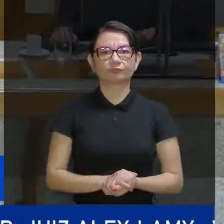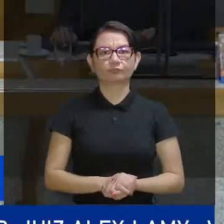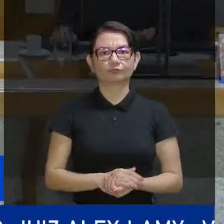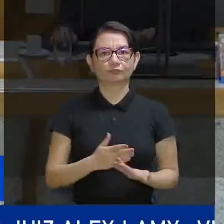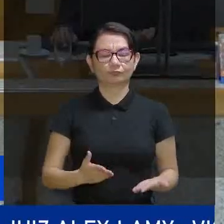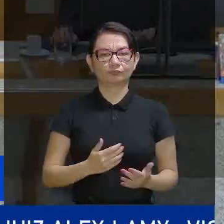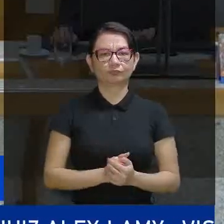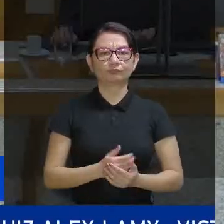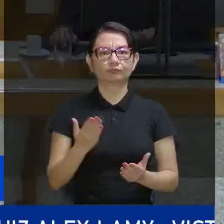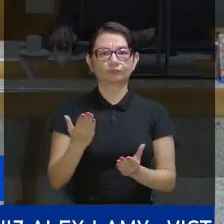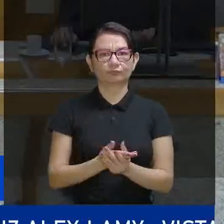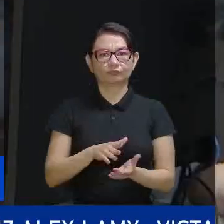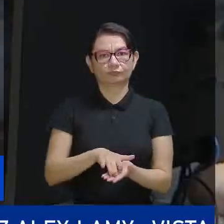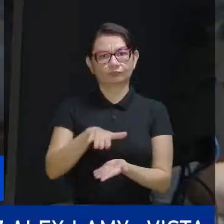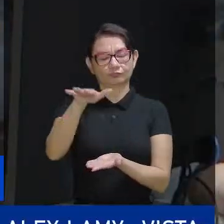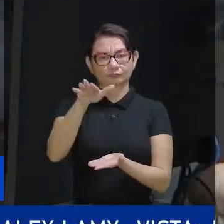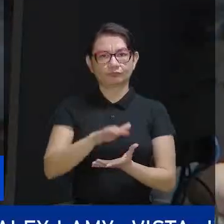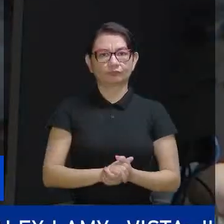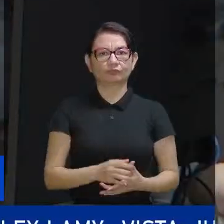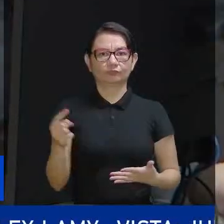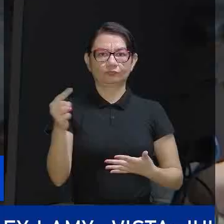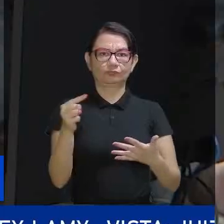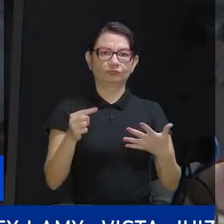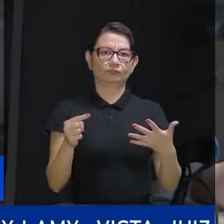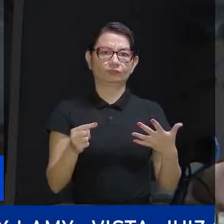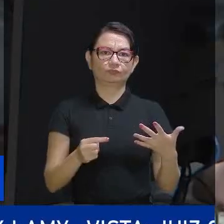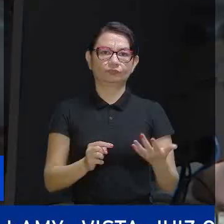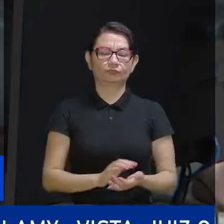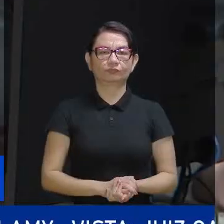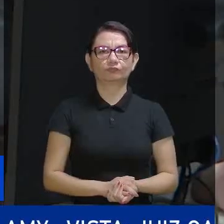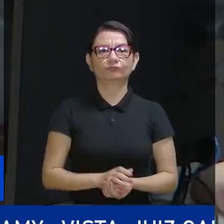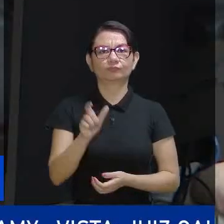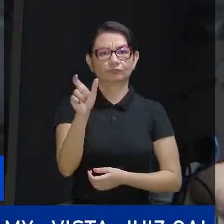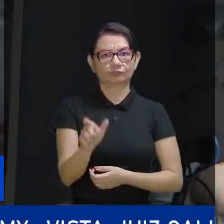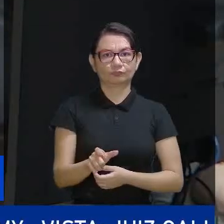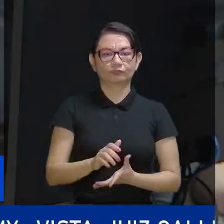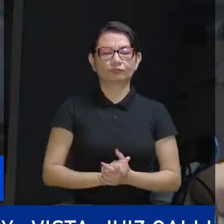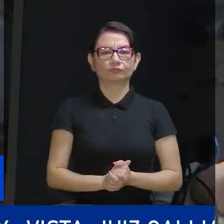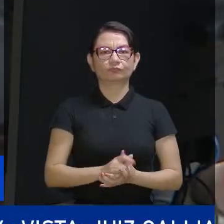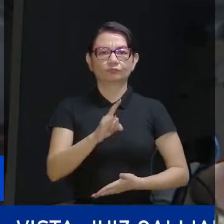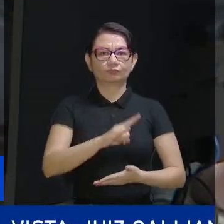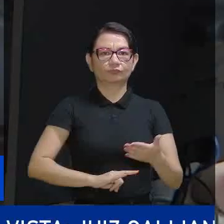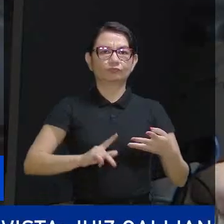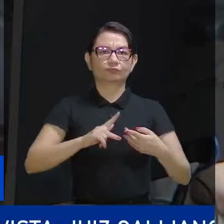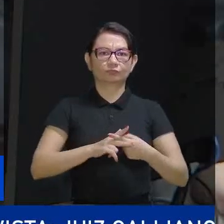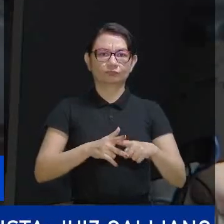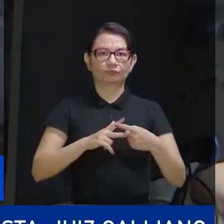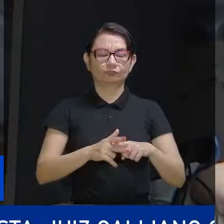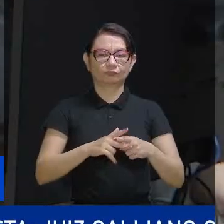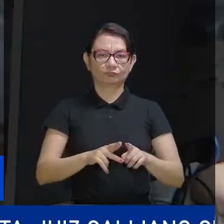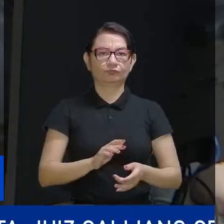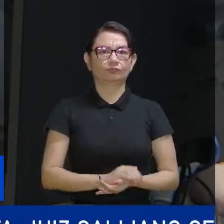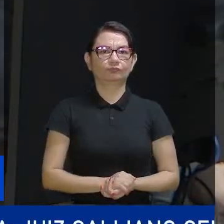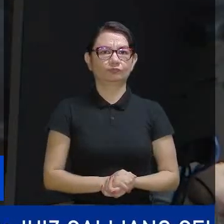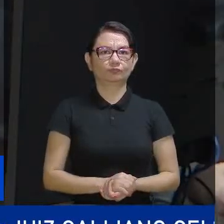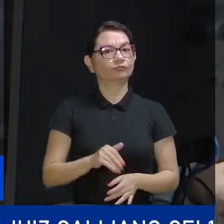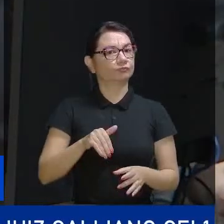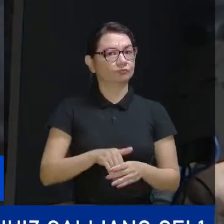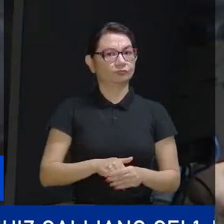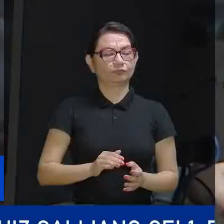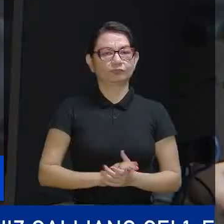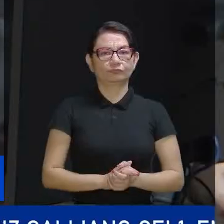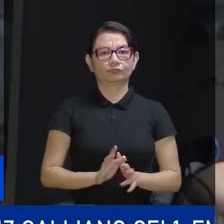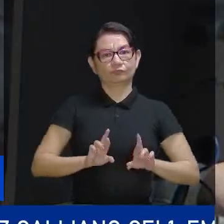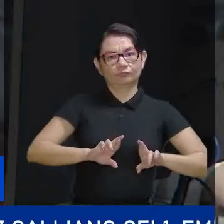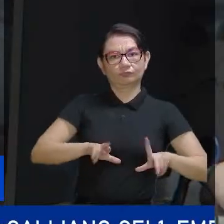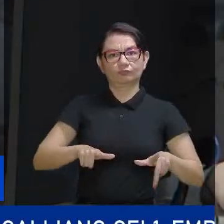vista dos autos para melhor cotejo dos pontos suscitados pelo embargante, os documentos coligidos ao feito e das ponderações lançadas no voto de divergência